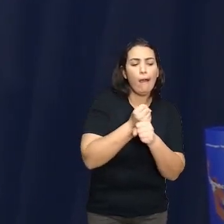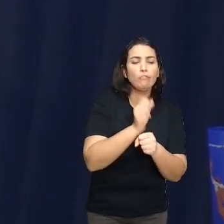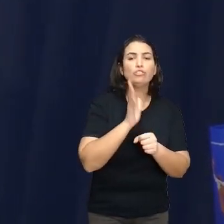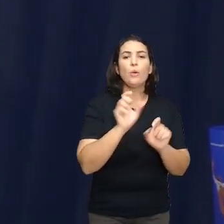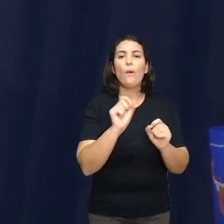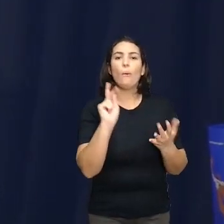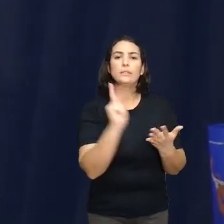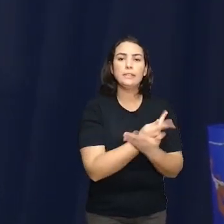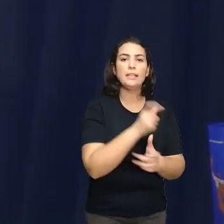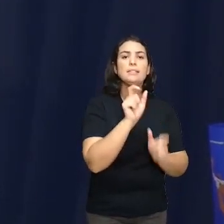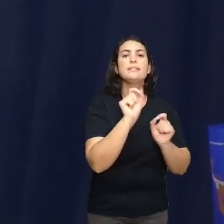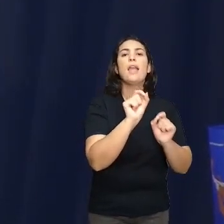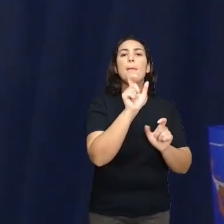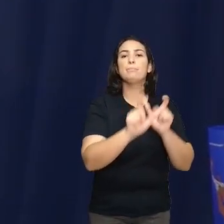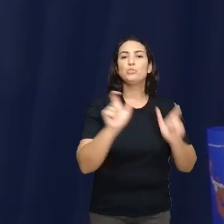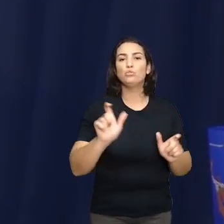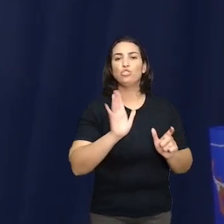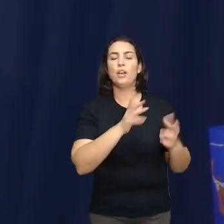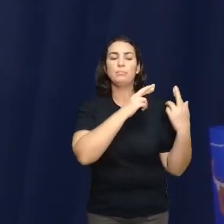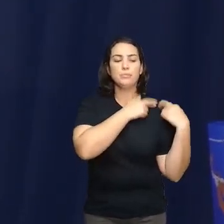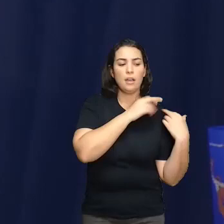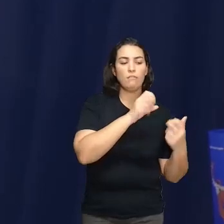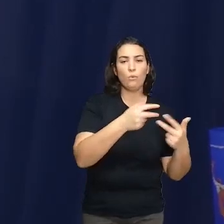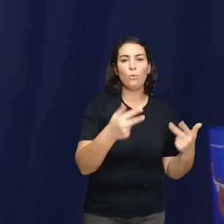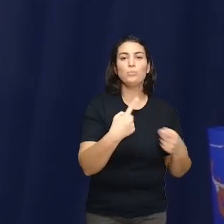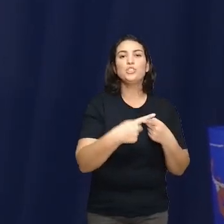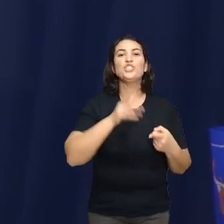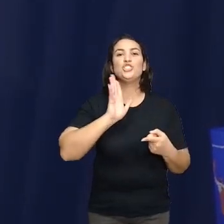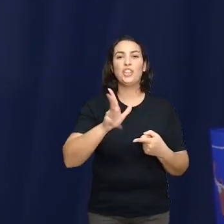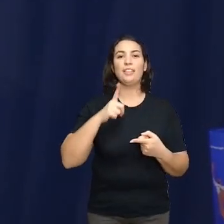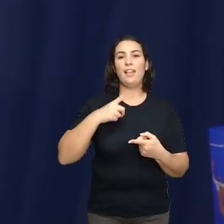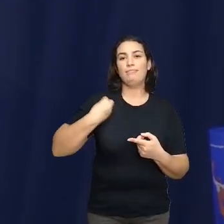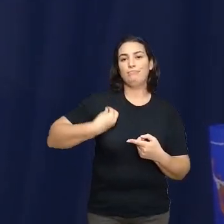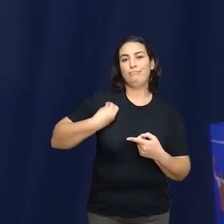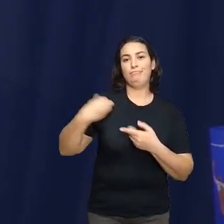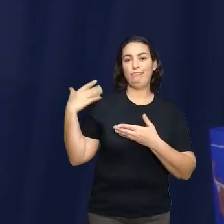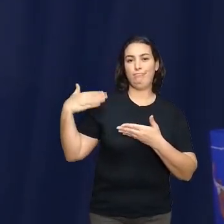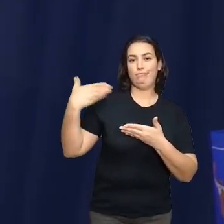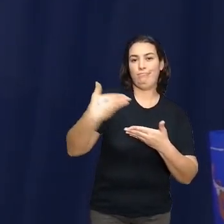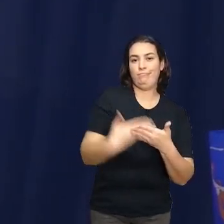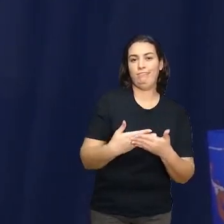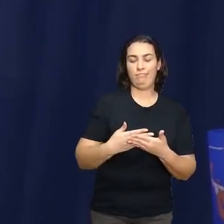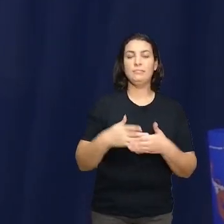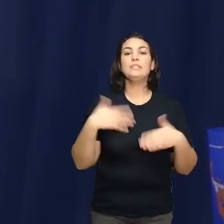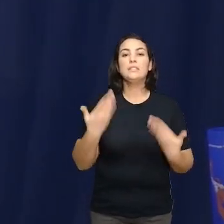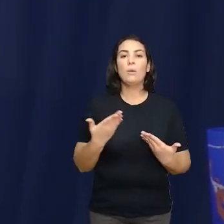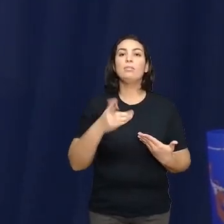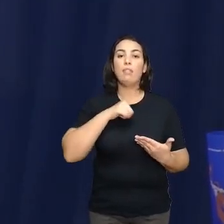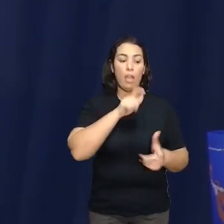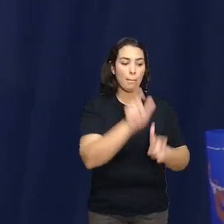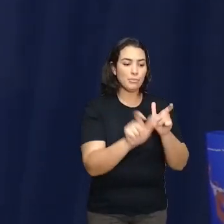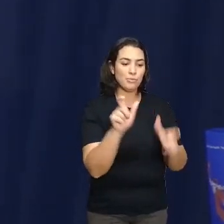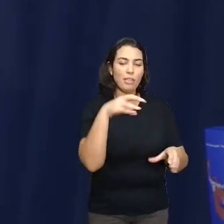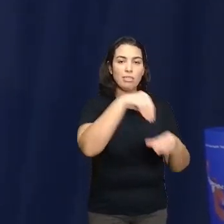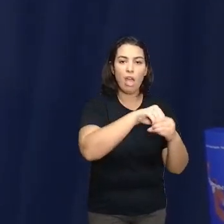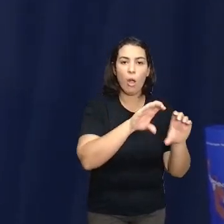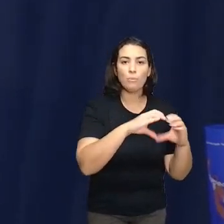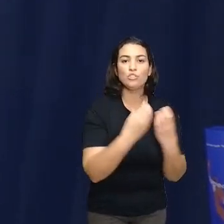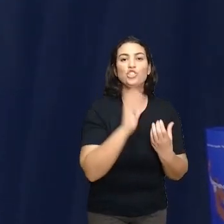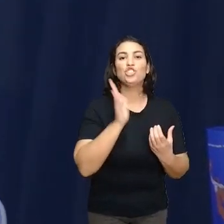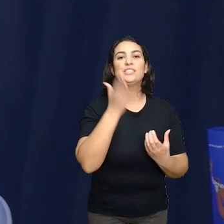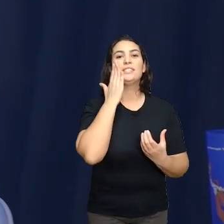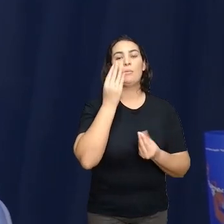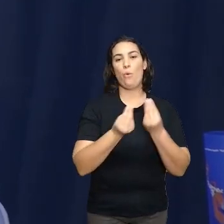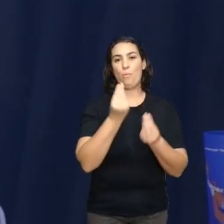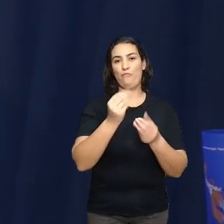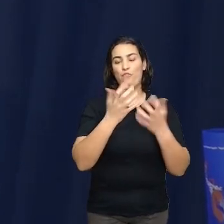as demandas, porque já está tudo mapeado, né? Então, é a riqueza daquelas próprias pessoas que fazem parte desse território. Então, quando a